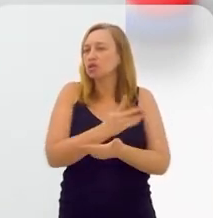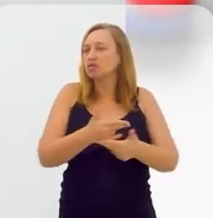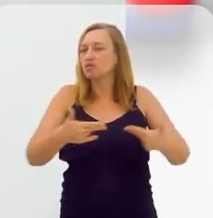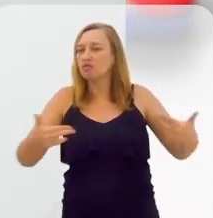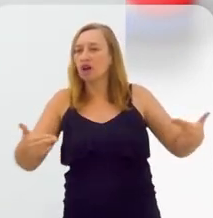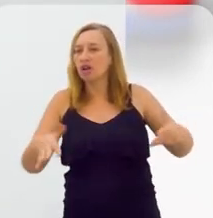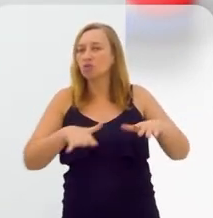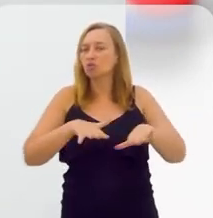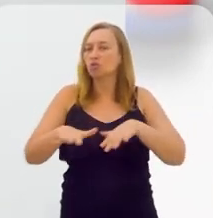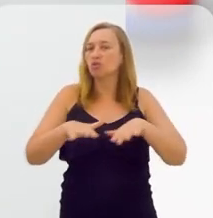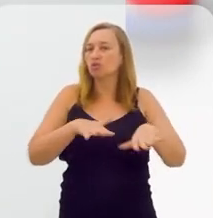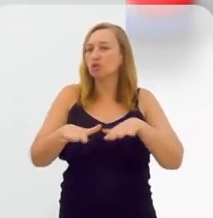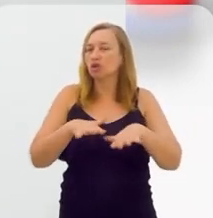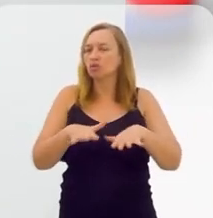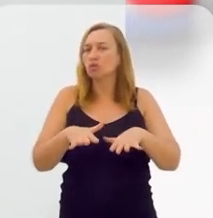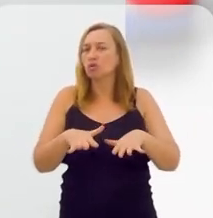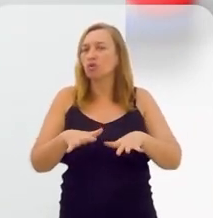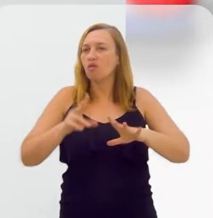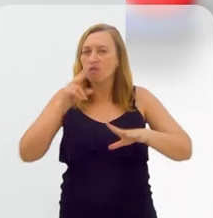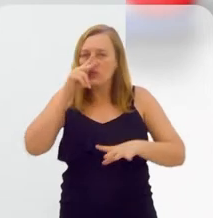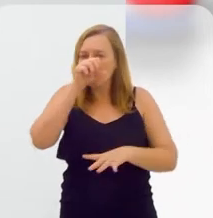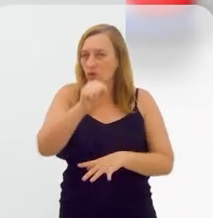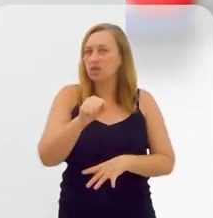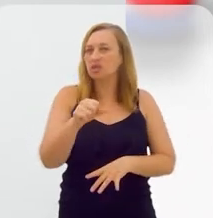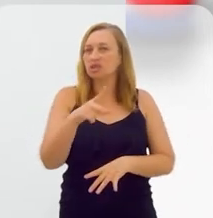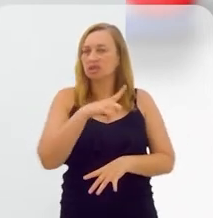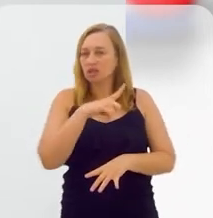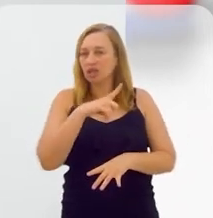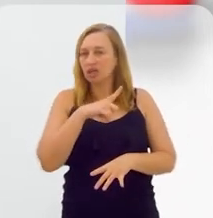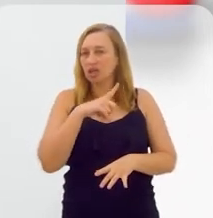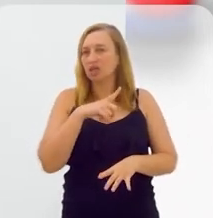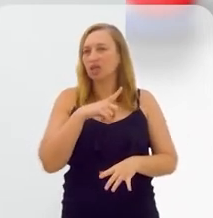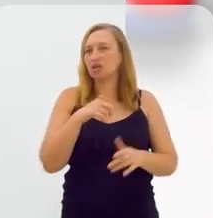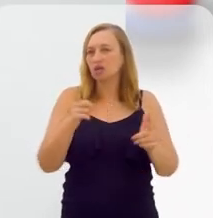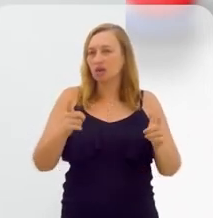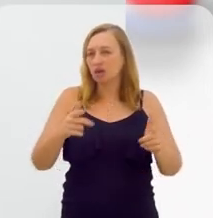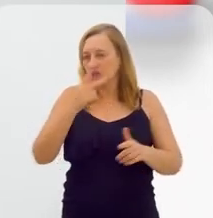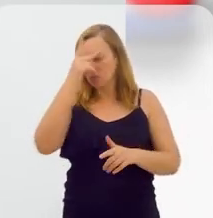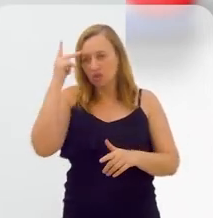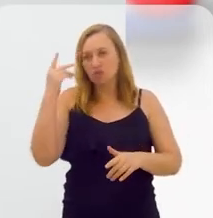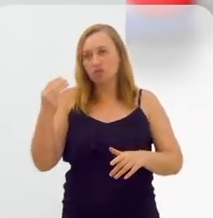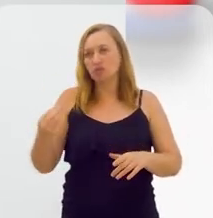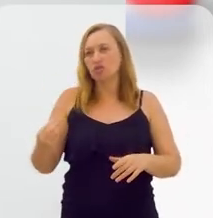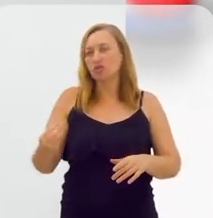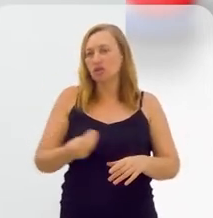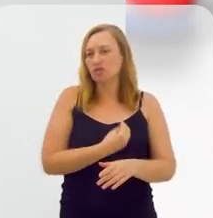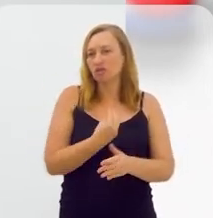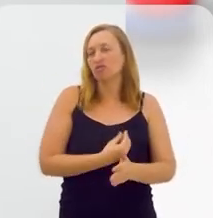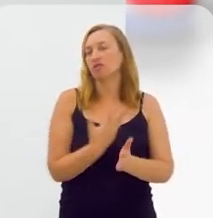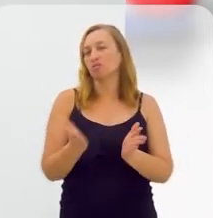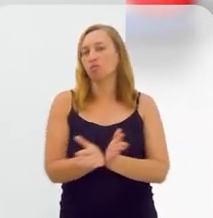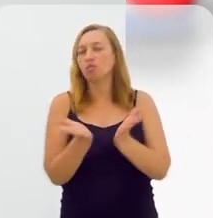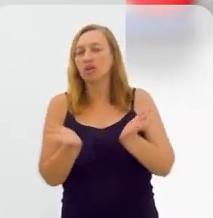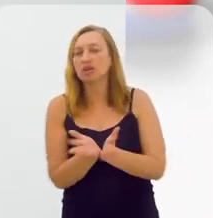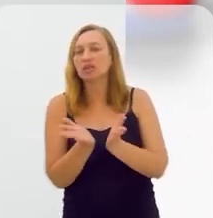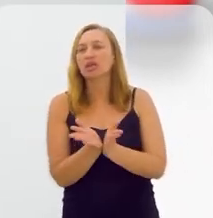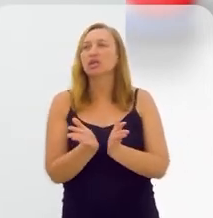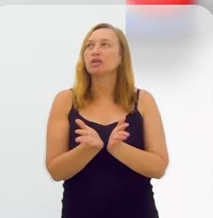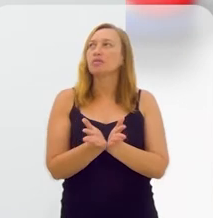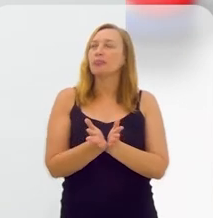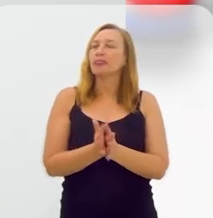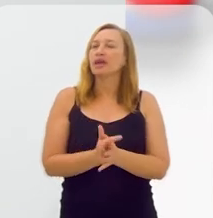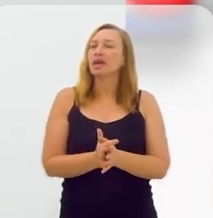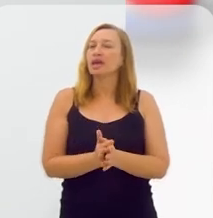de vários movimentos assim para fortalecer essa população em situação de vulnerabilidade social.